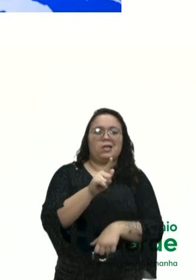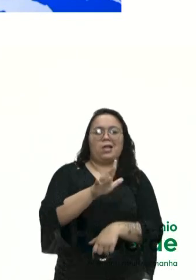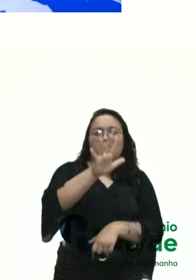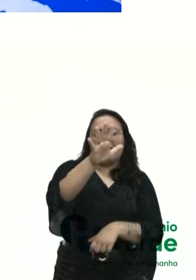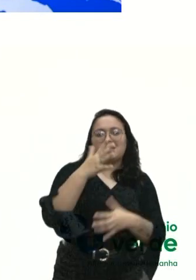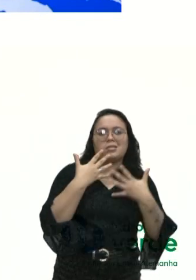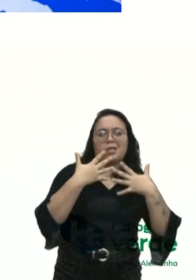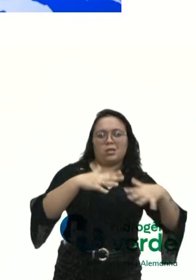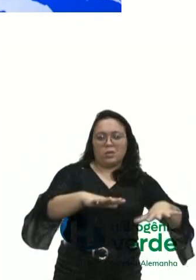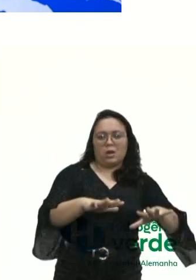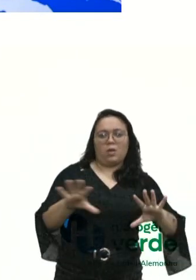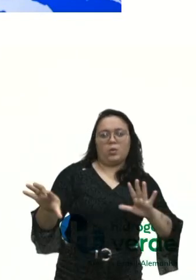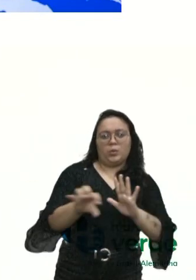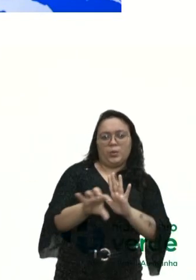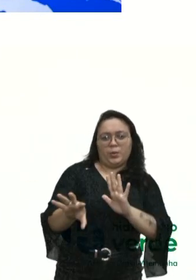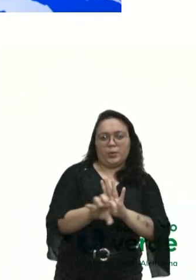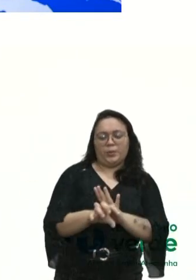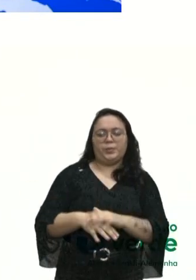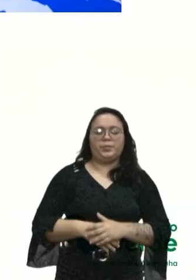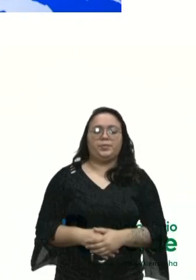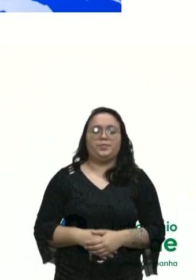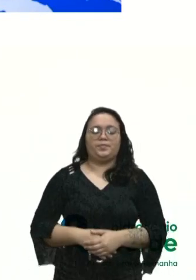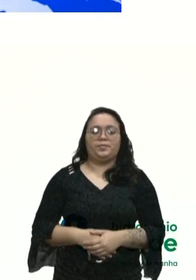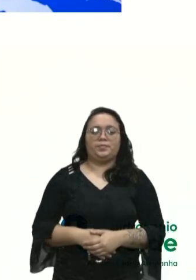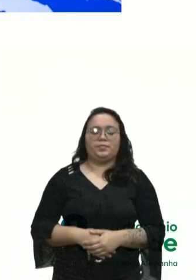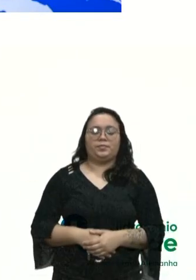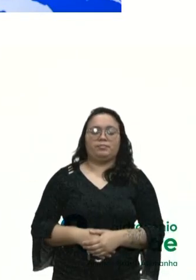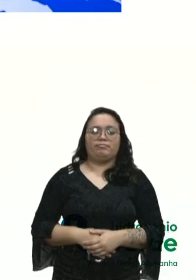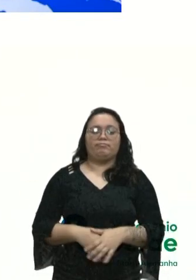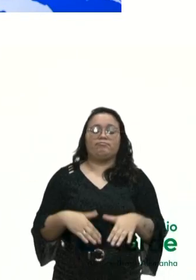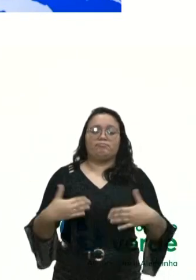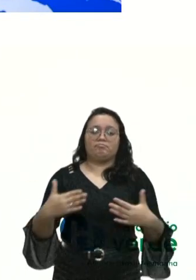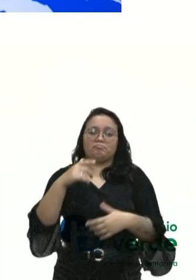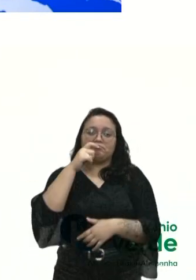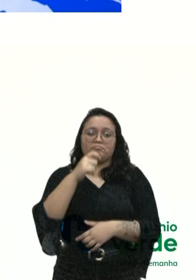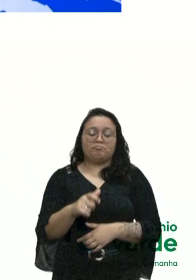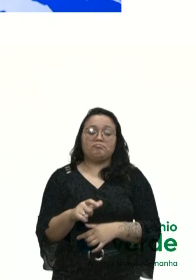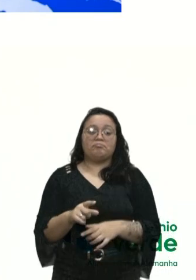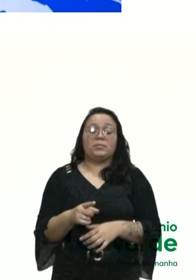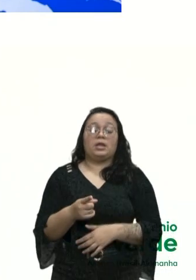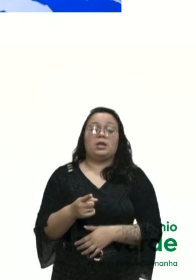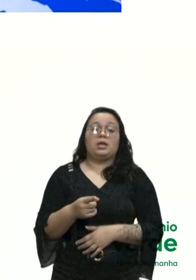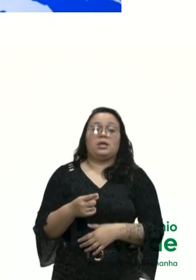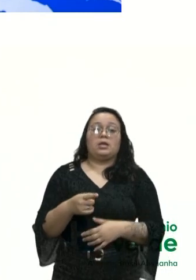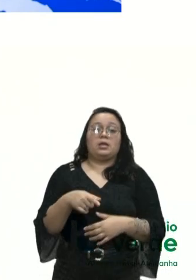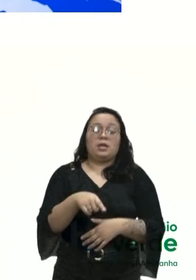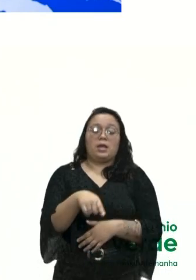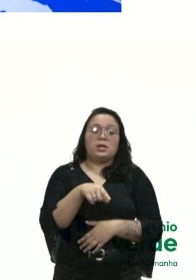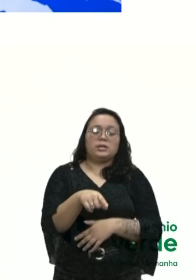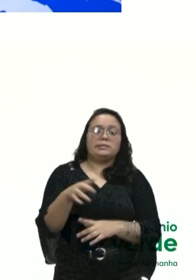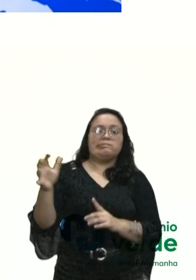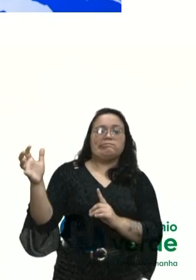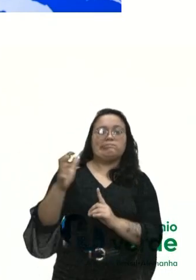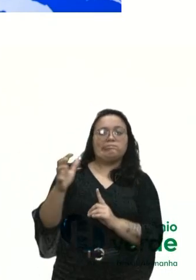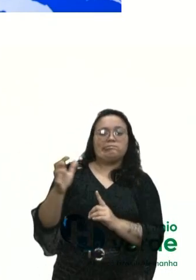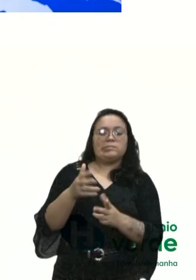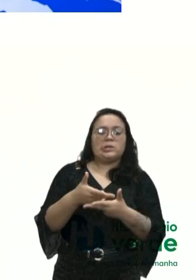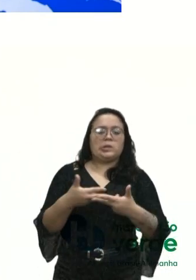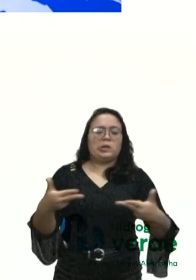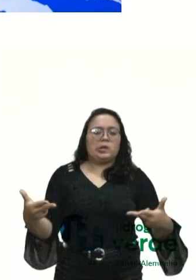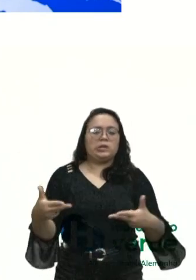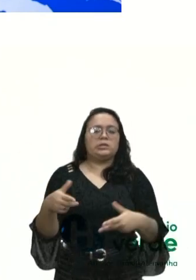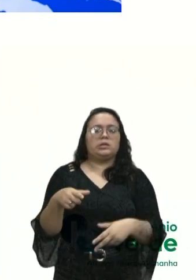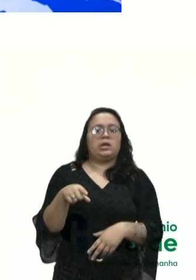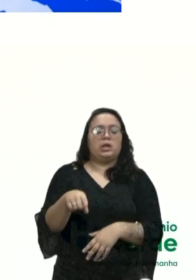como and fonte. those that use natural Então, gas isso já é as a bastante source. interessante. This is extremely E essa interesting, pressão, and this pressure,